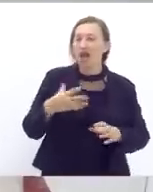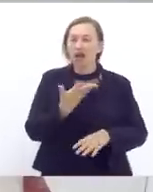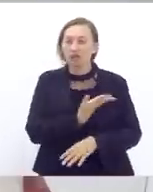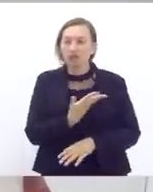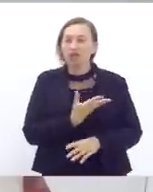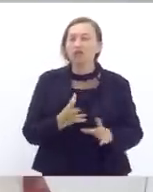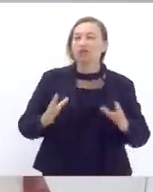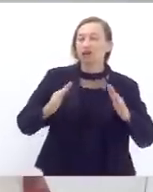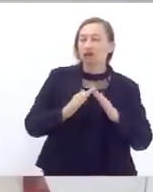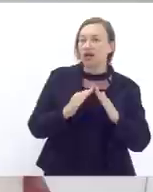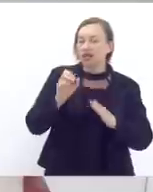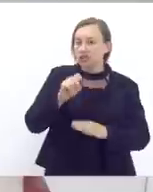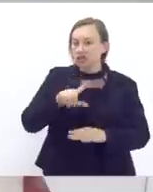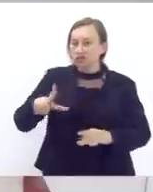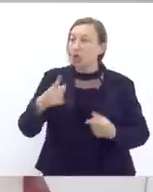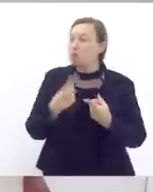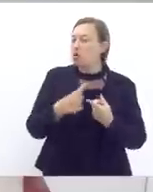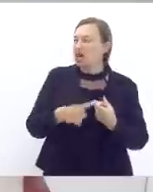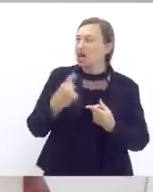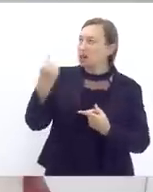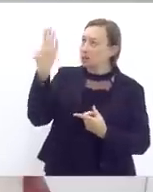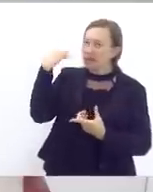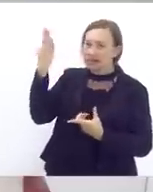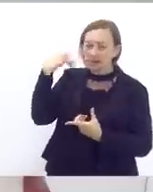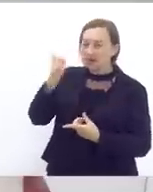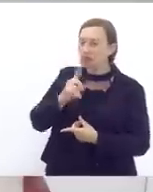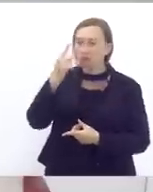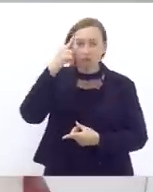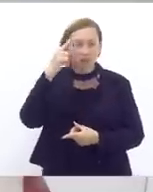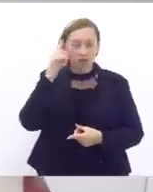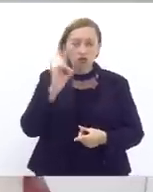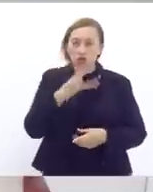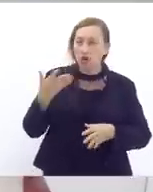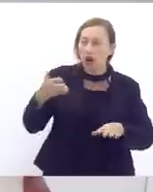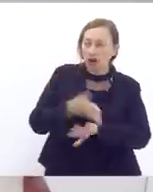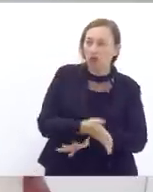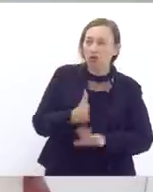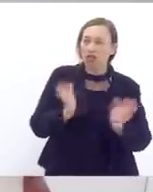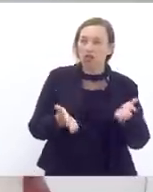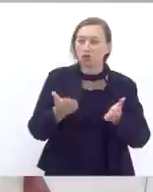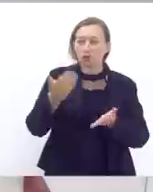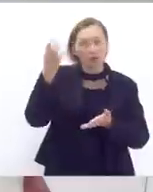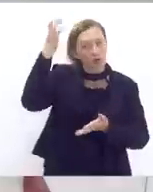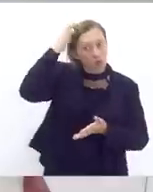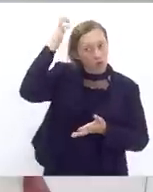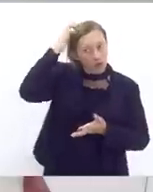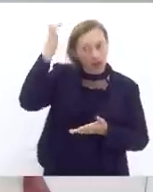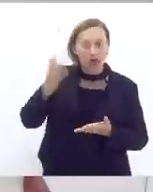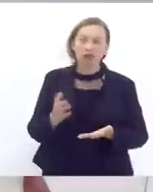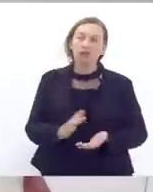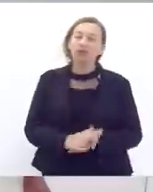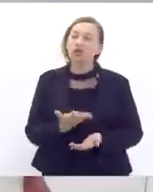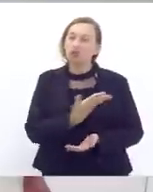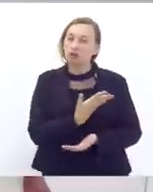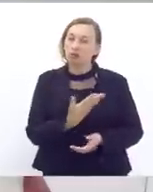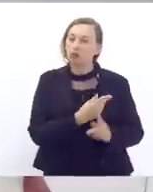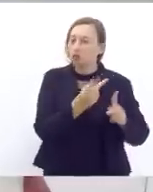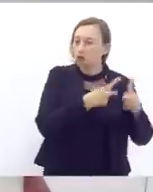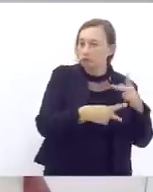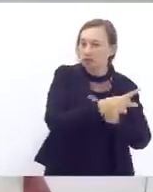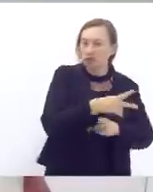O porquê disso lá atrás não foi pensado e agora a gente só entrou mesmo com a penalidade e o colega do Rio